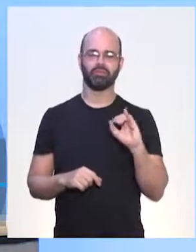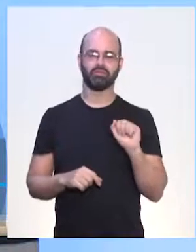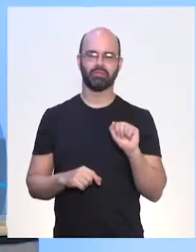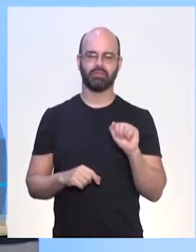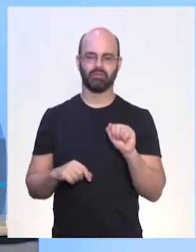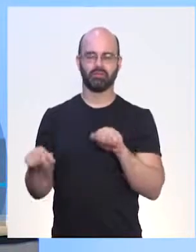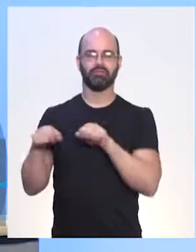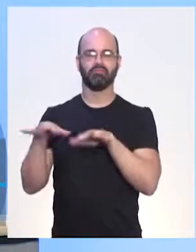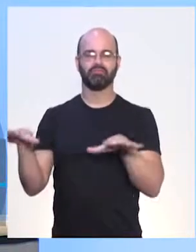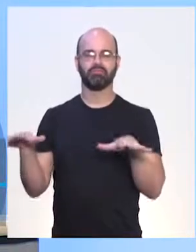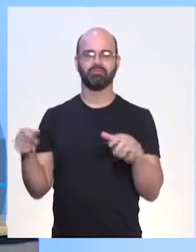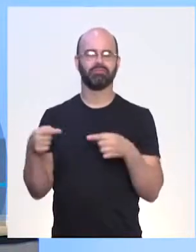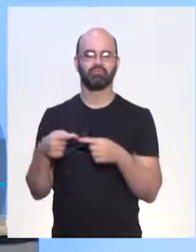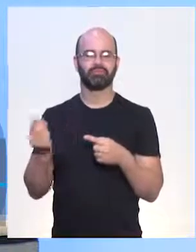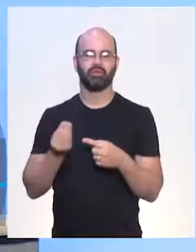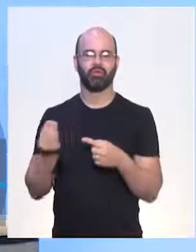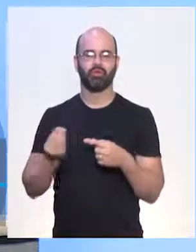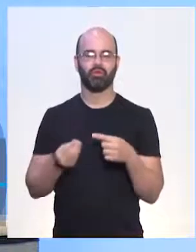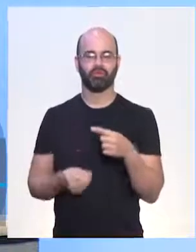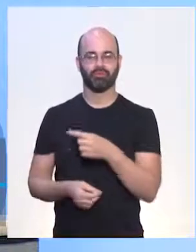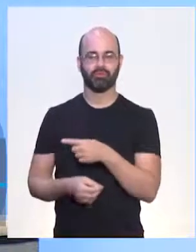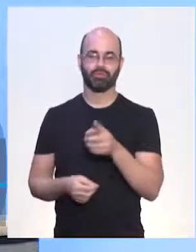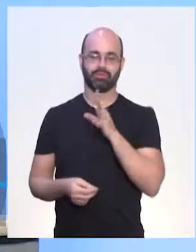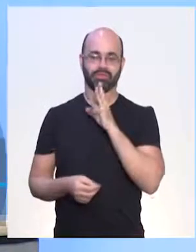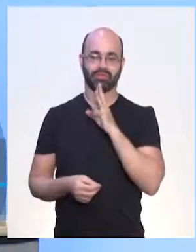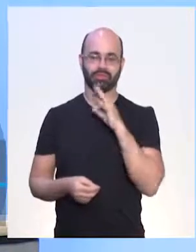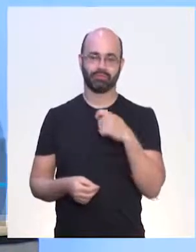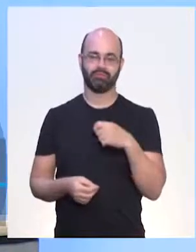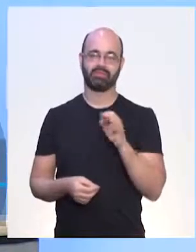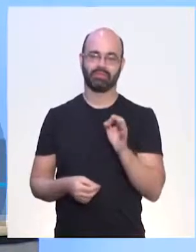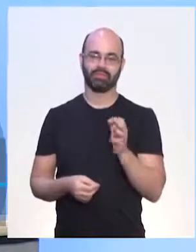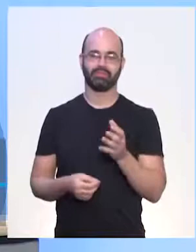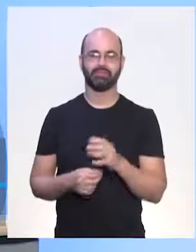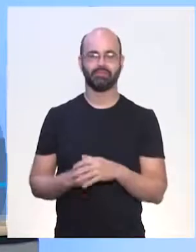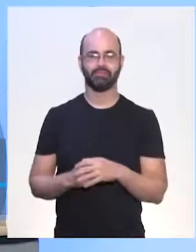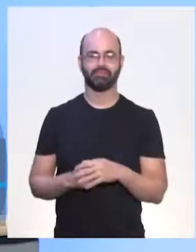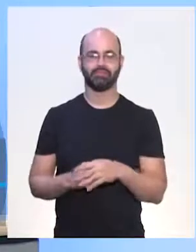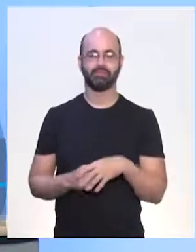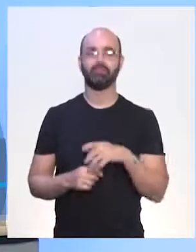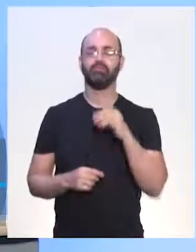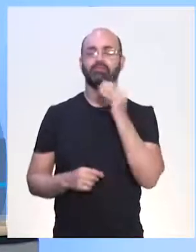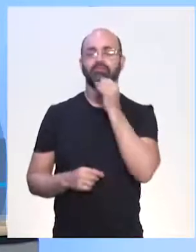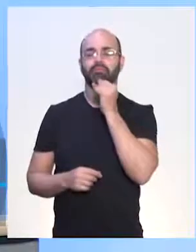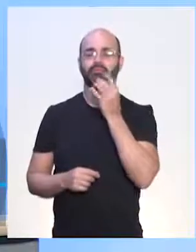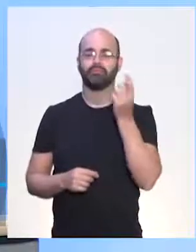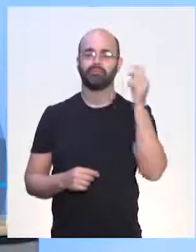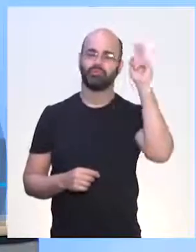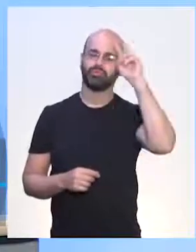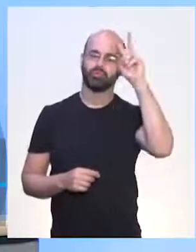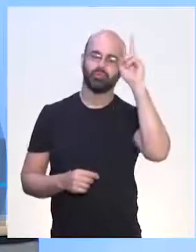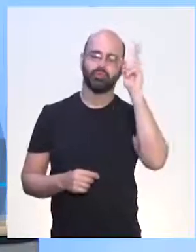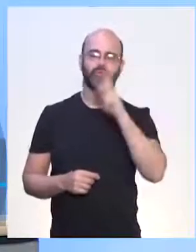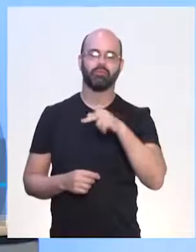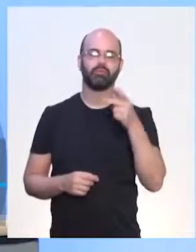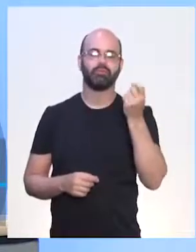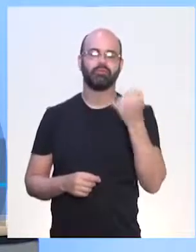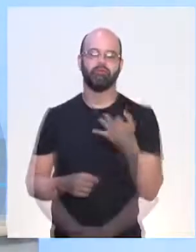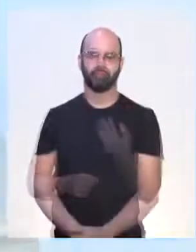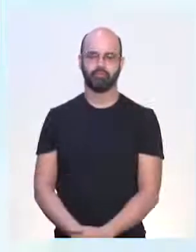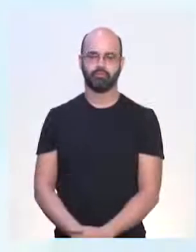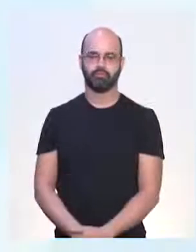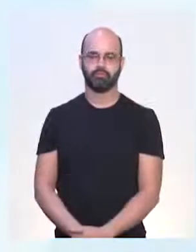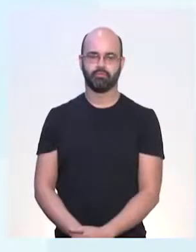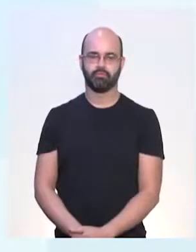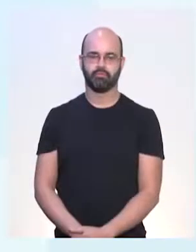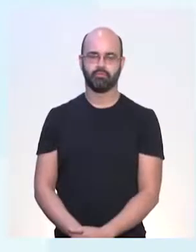explosão. Certo? Janaína, o que um professor de história poderia dizer assim, bem sucintamente?